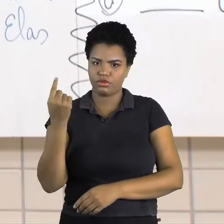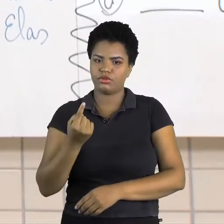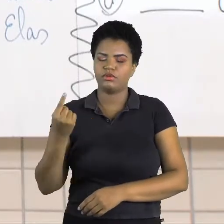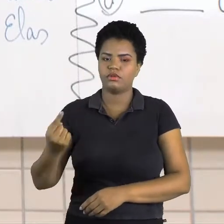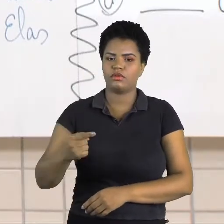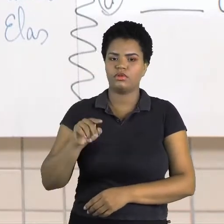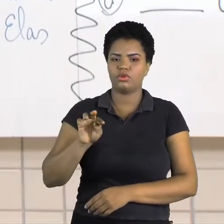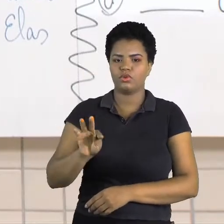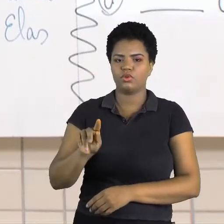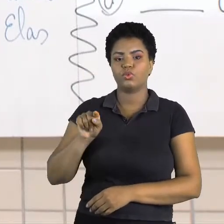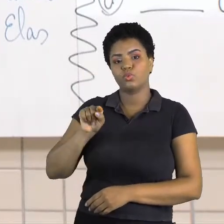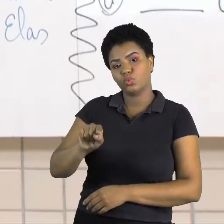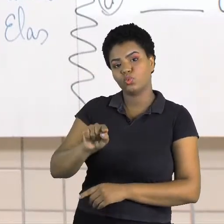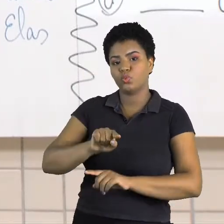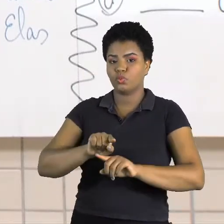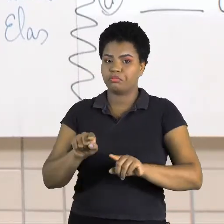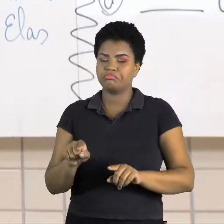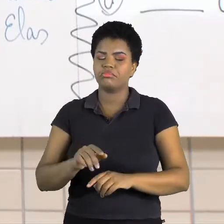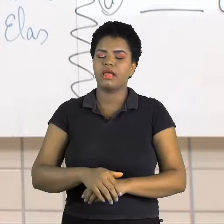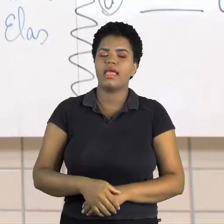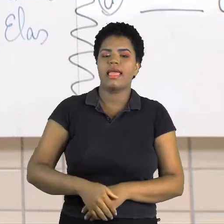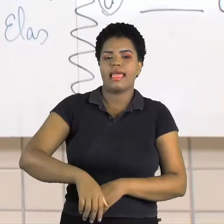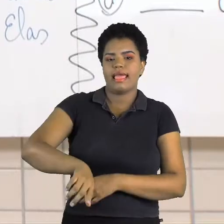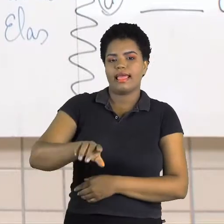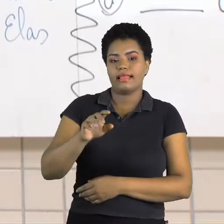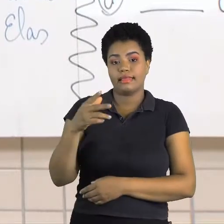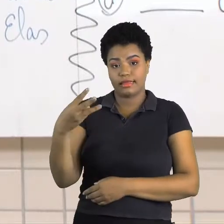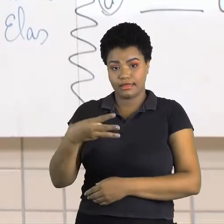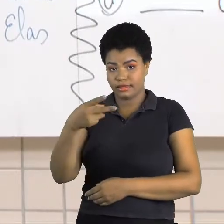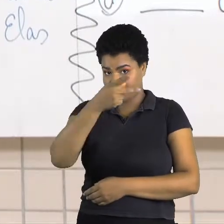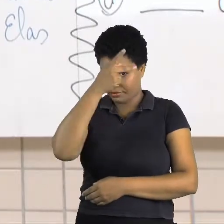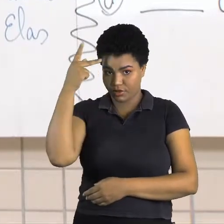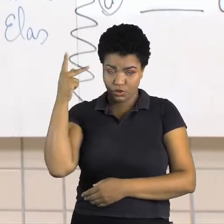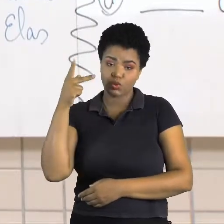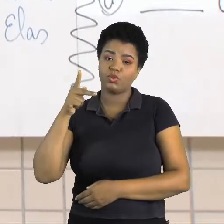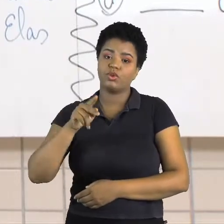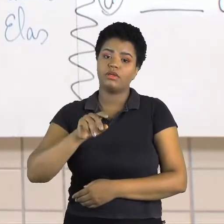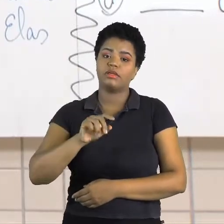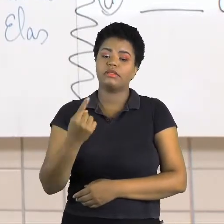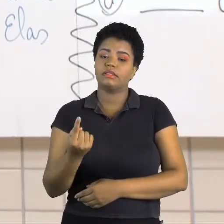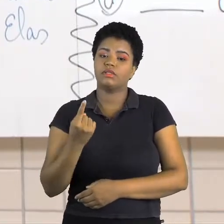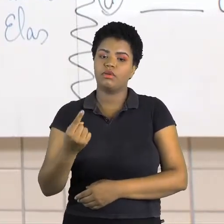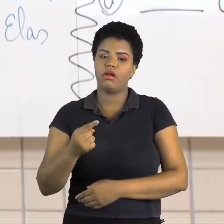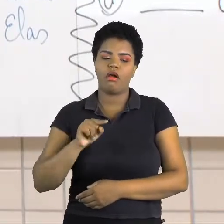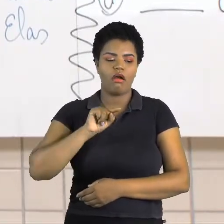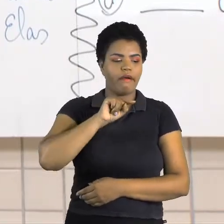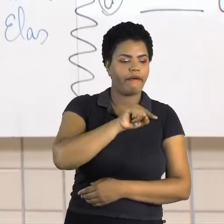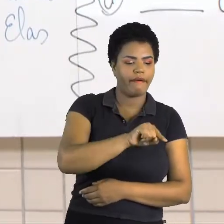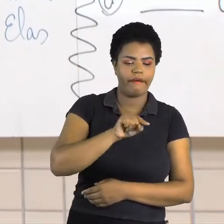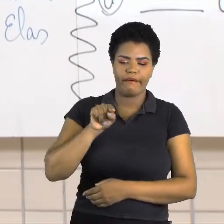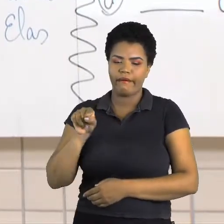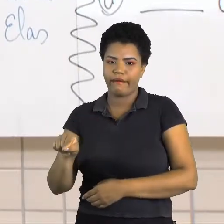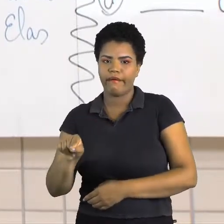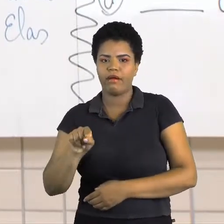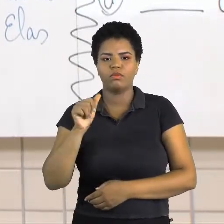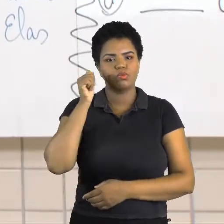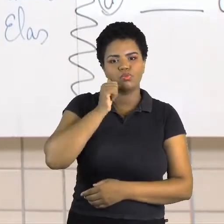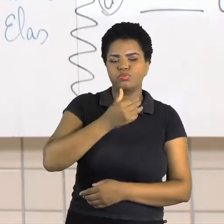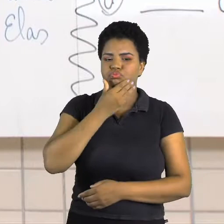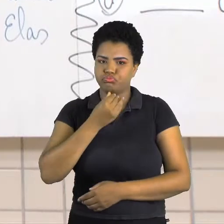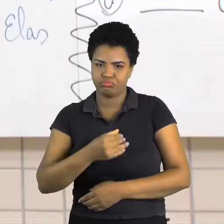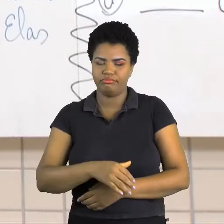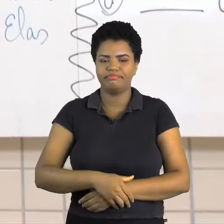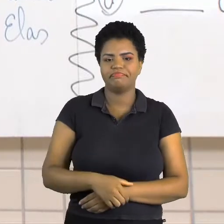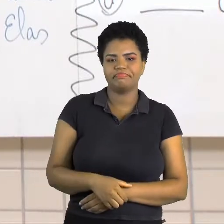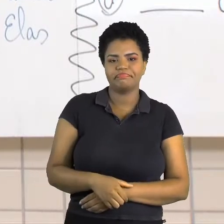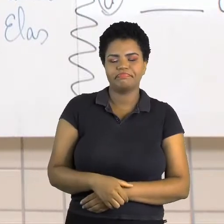Terceira pessoa do singular, ele ou ela. Se tiver mais de um,